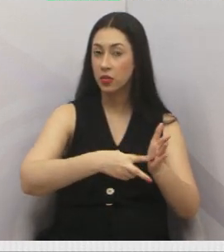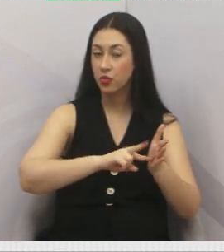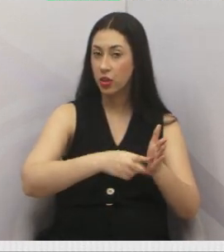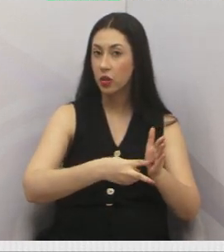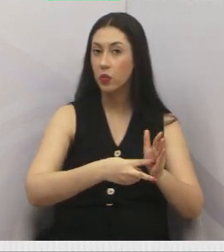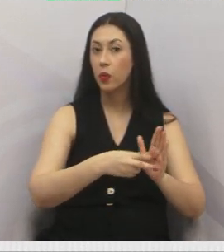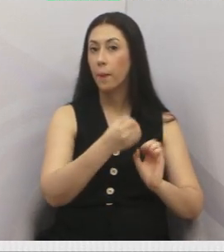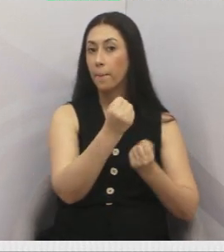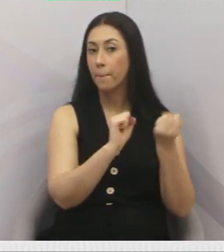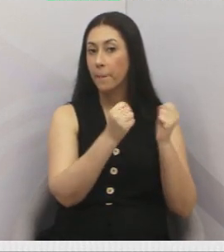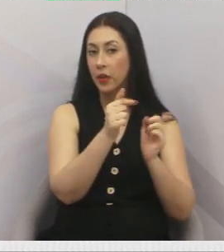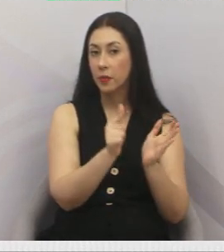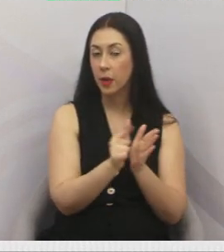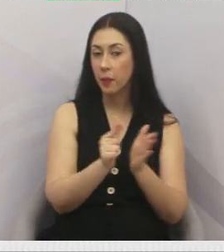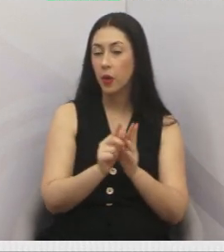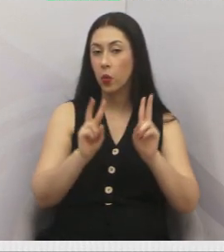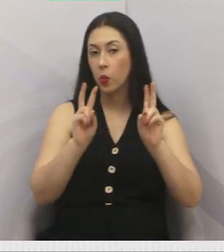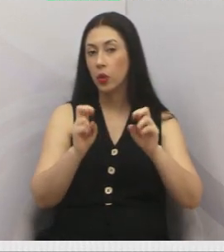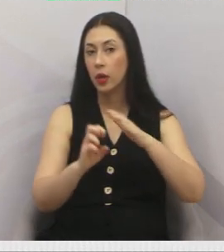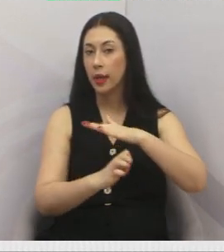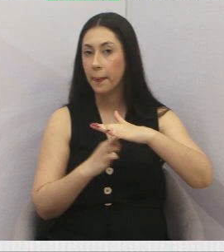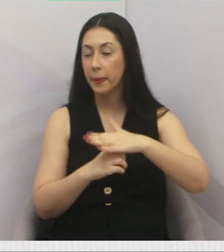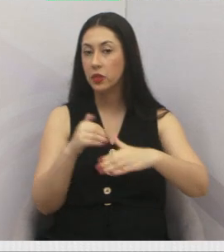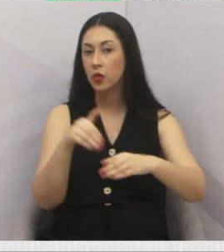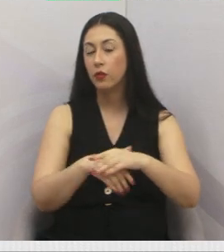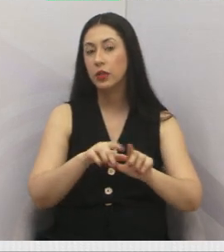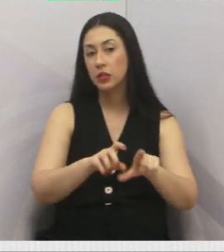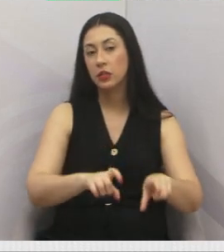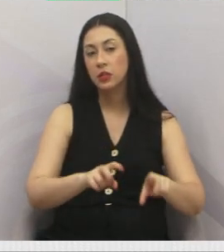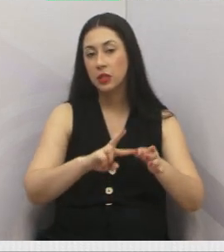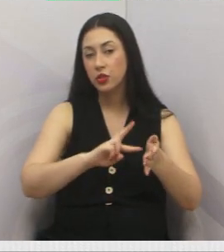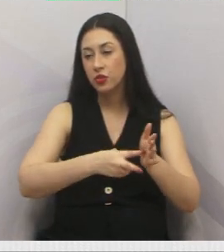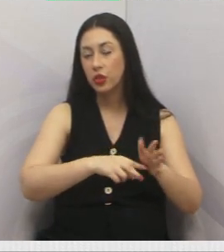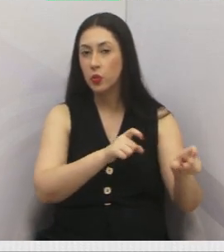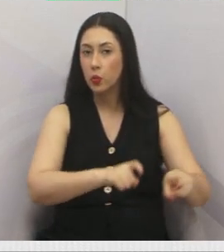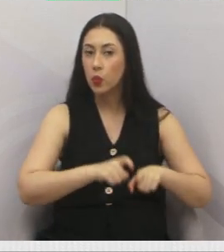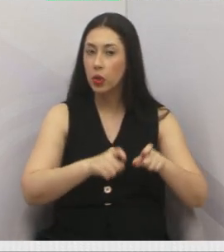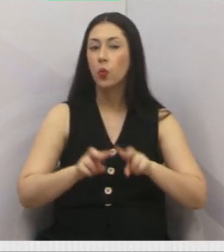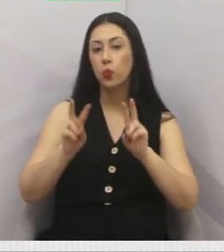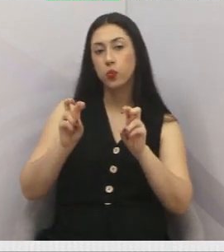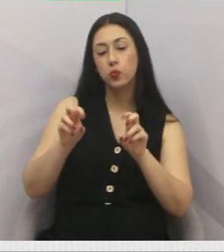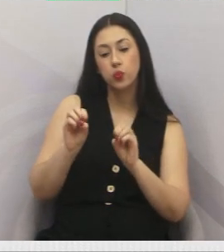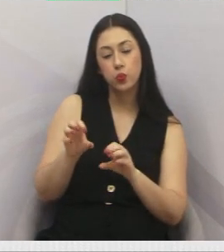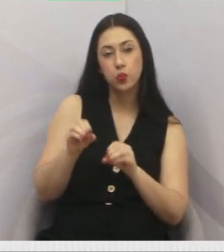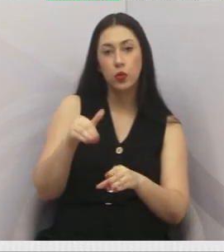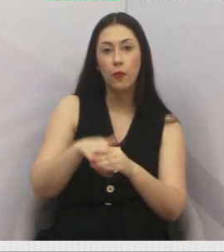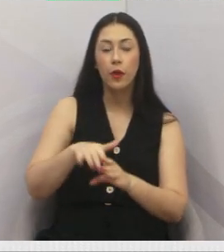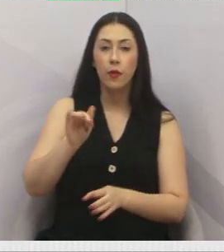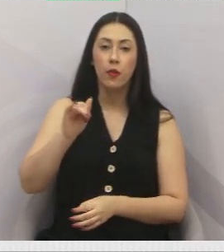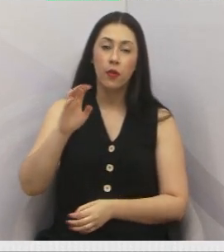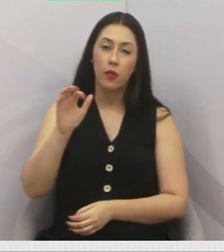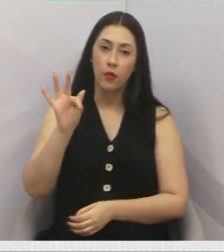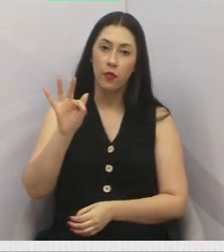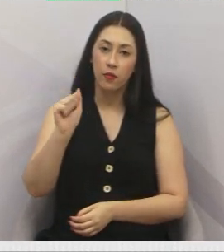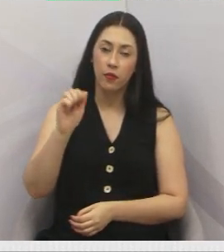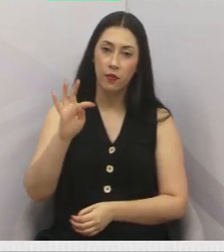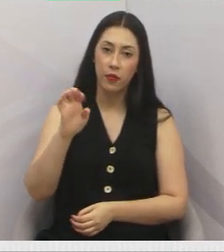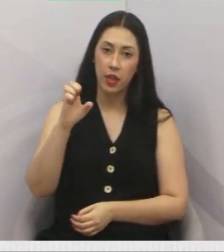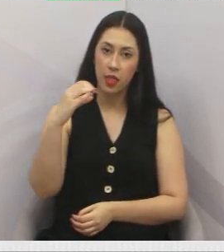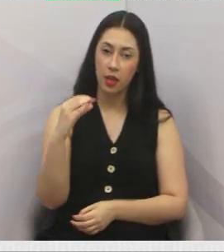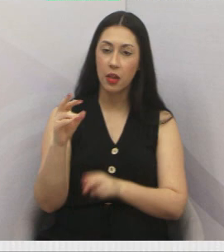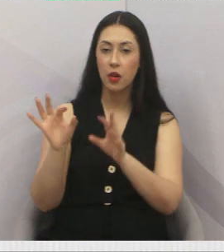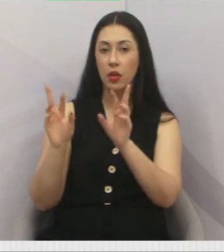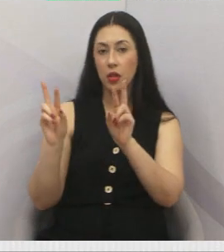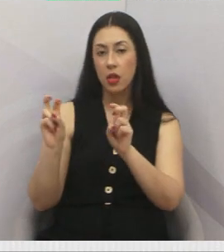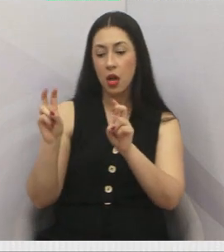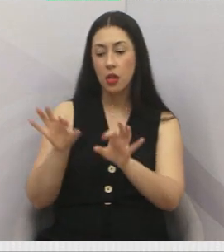Papeleiros. Segmento Empresas, um voto Sindicato Rural. Segmento Entidades Acadêmicas, um voto FATEC Jacareí. Segmento